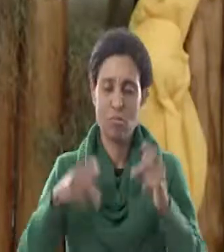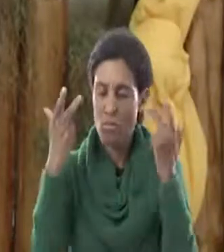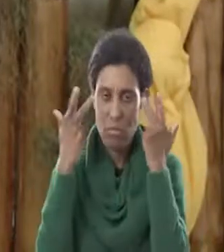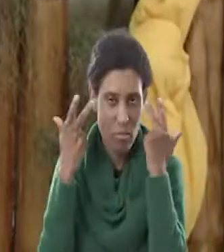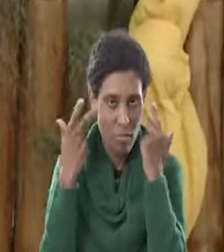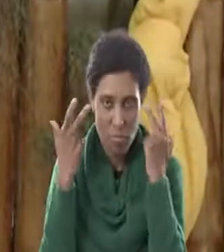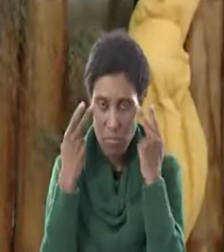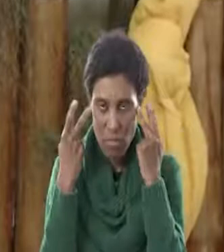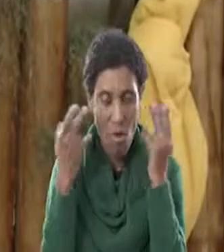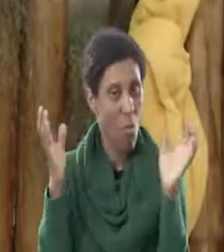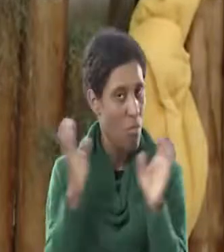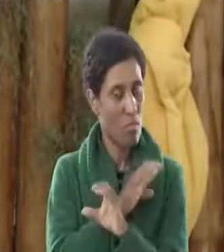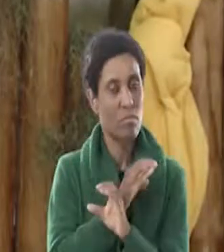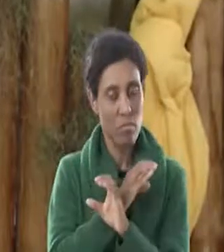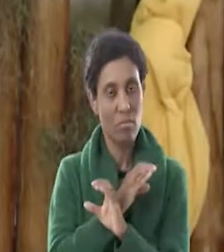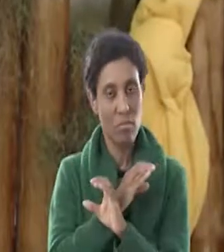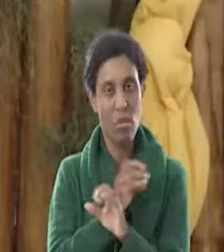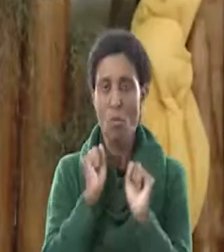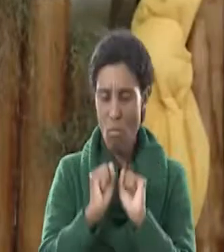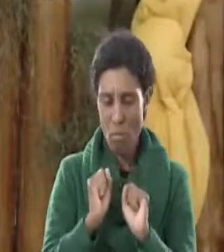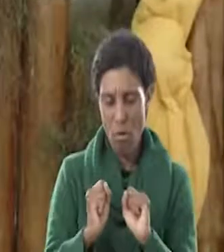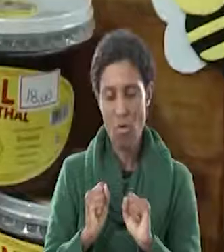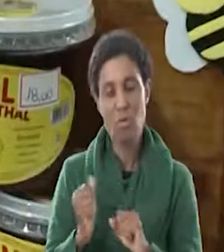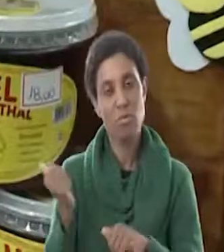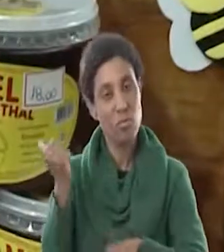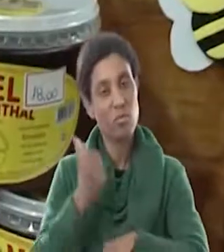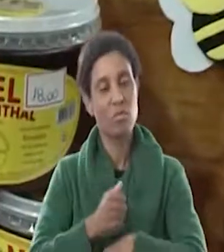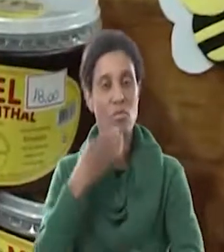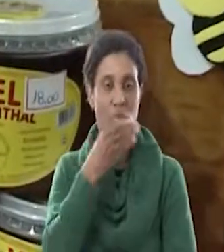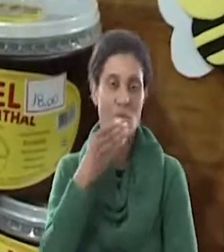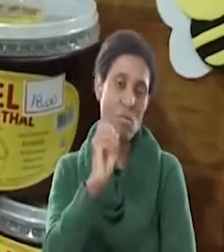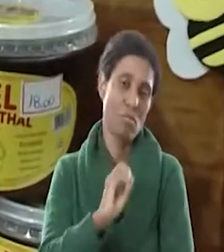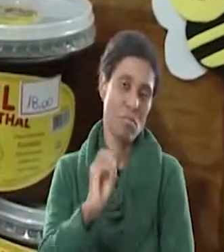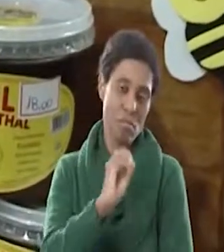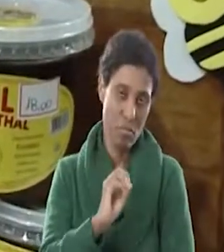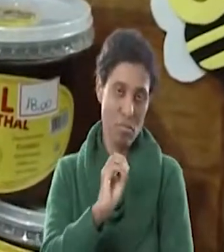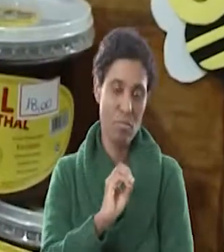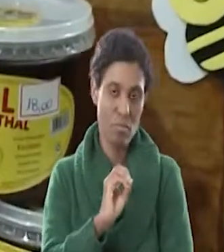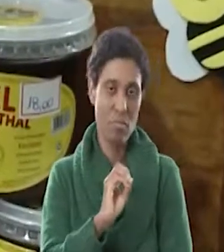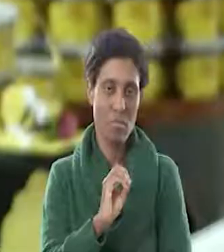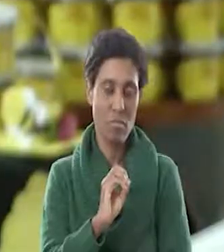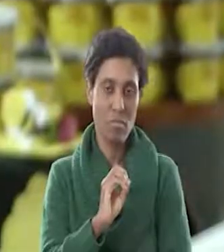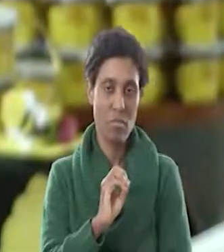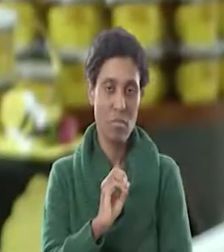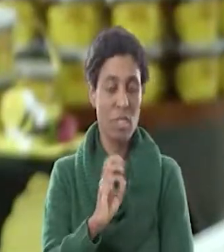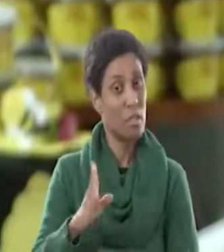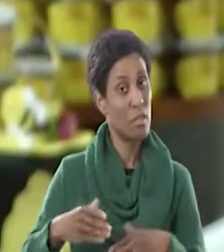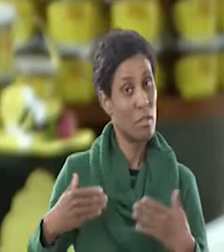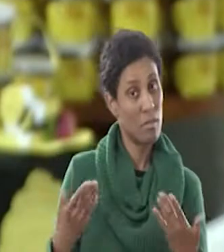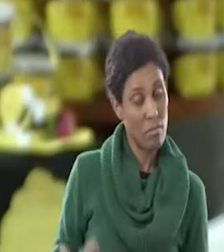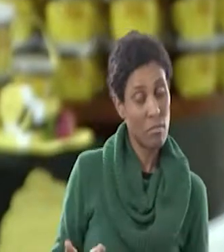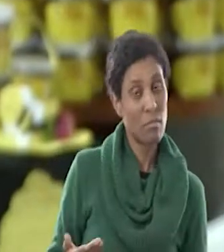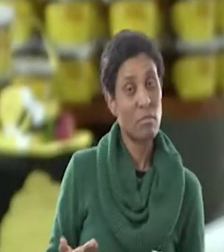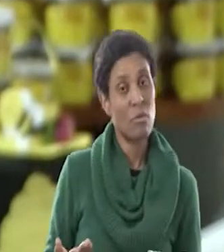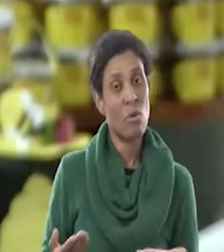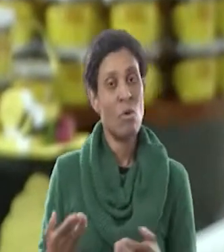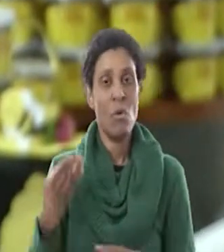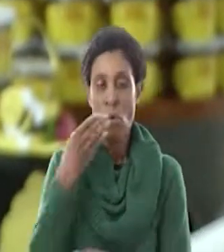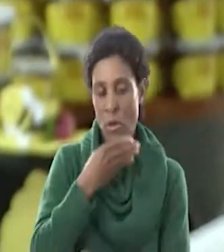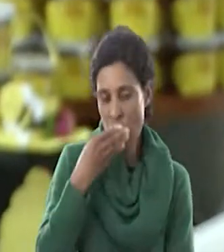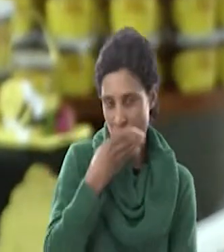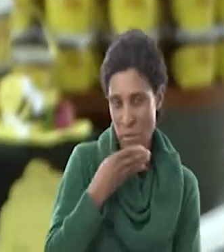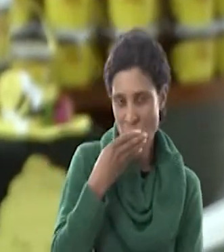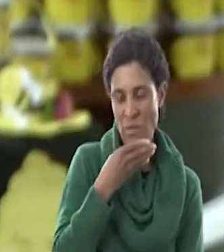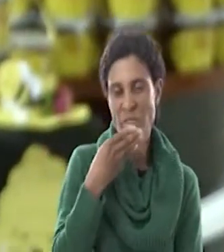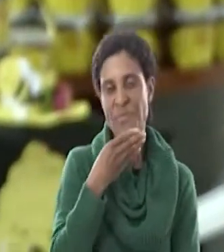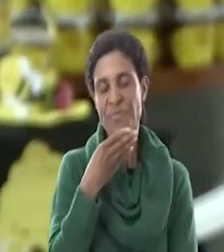natural. Então, como substituição do açúcar, ele é maravilhoso, né? Então, assim, além de